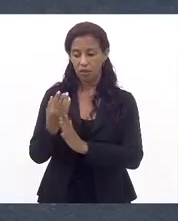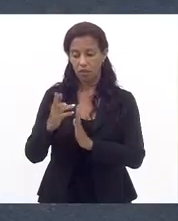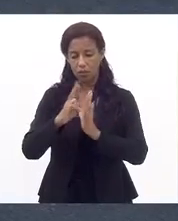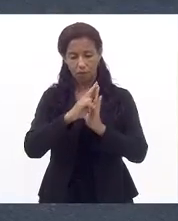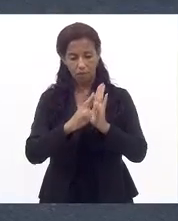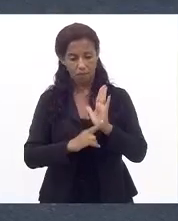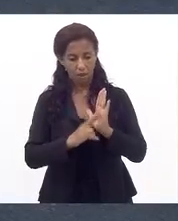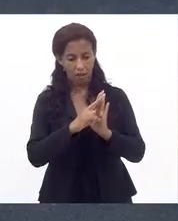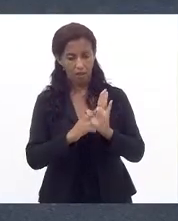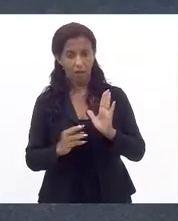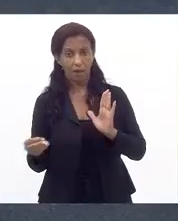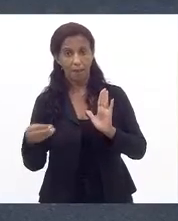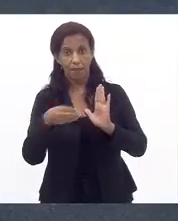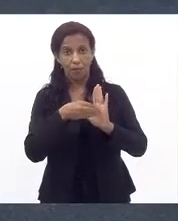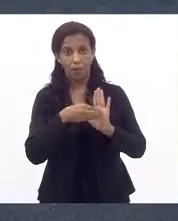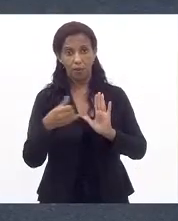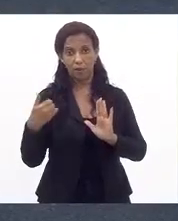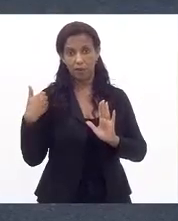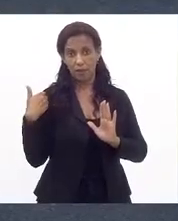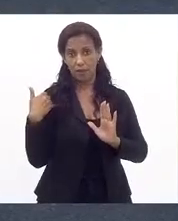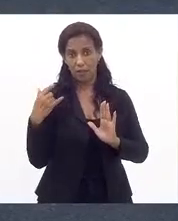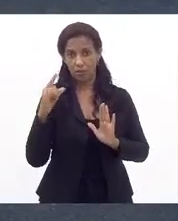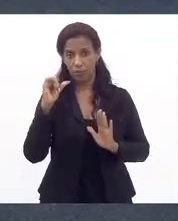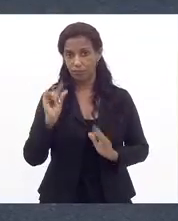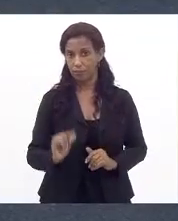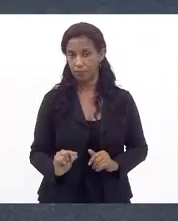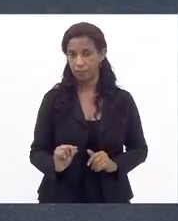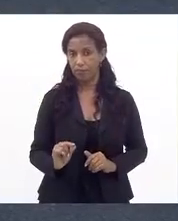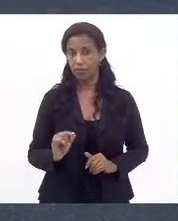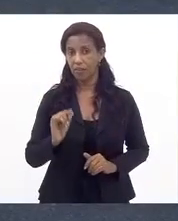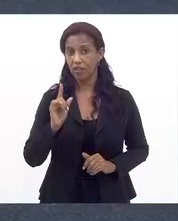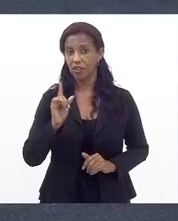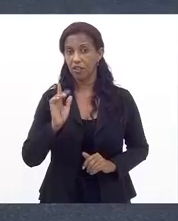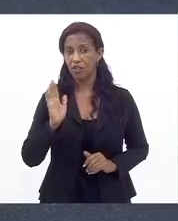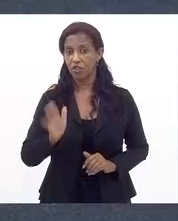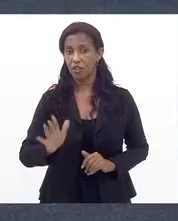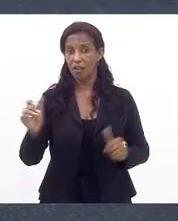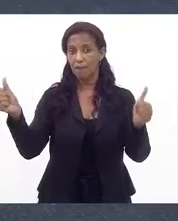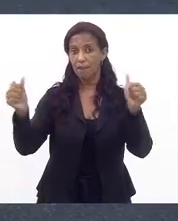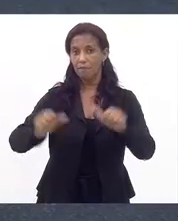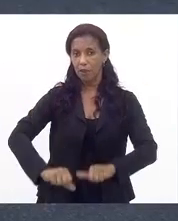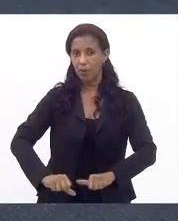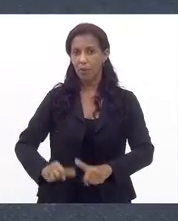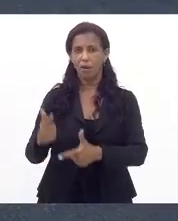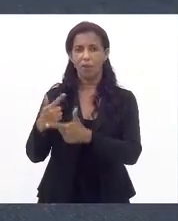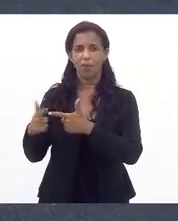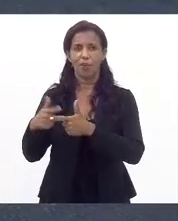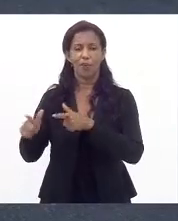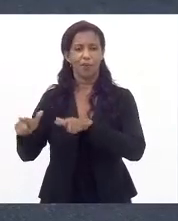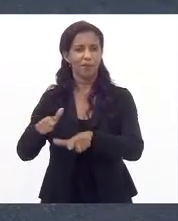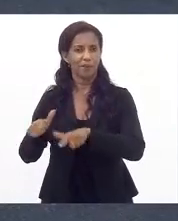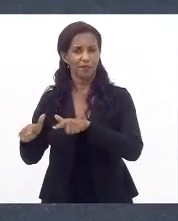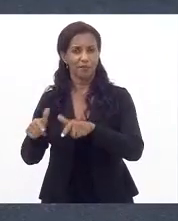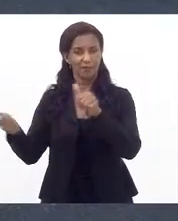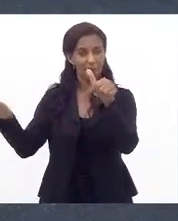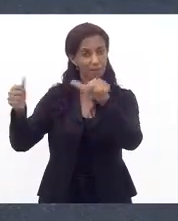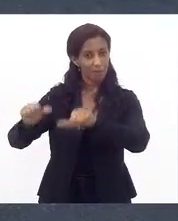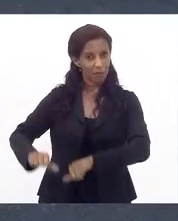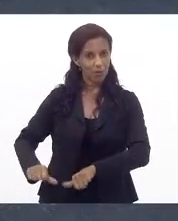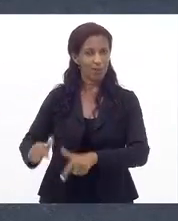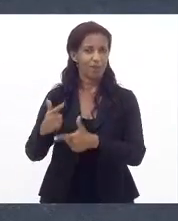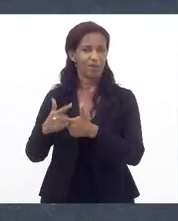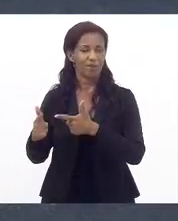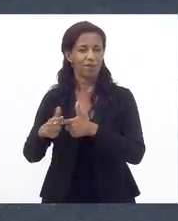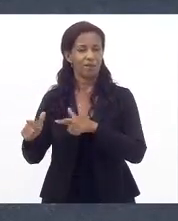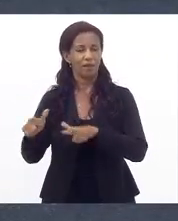regra e coloca uma idade mínima Isso já é agravar a situação servidor Você já está piorando a situação